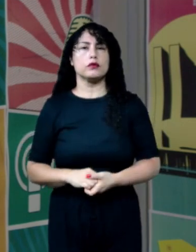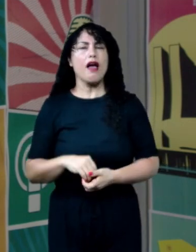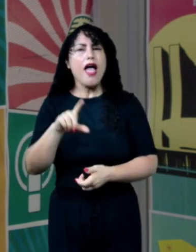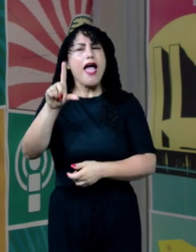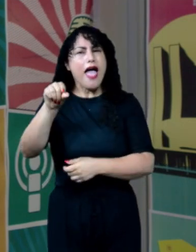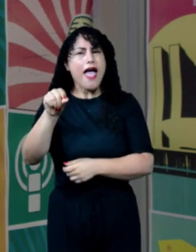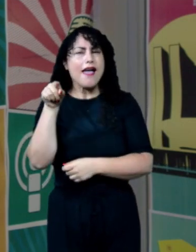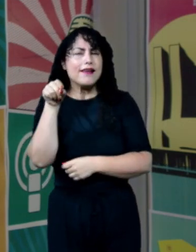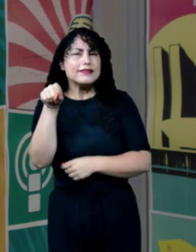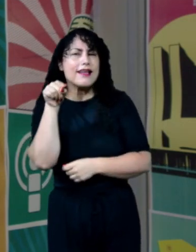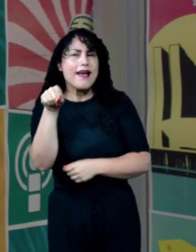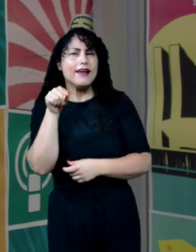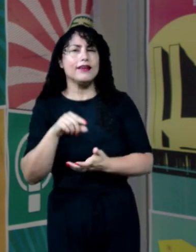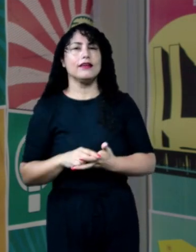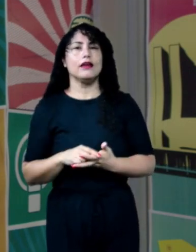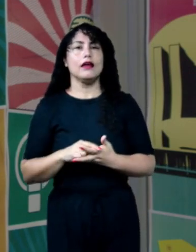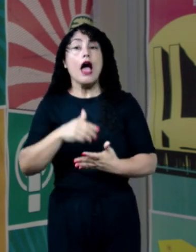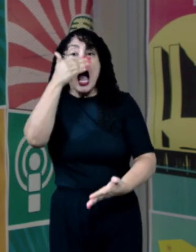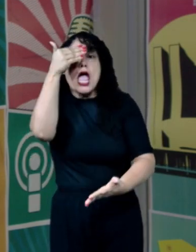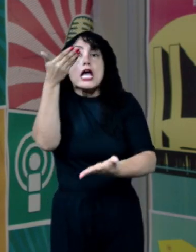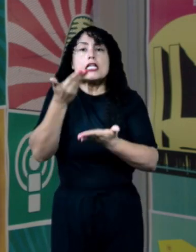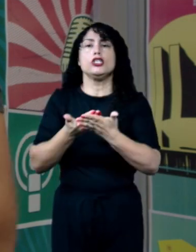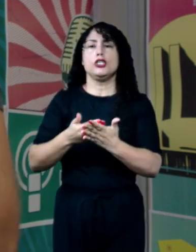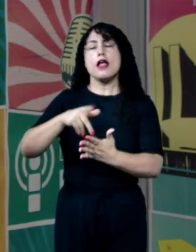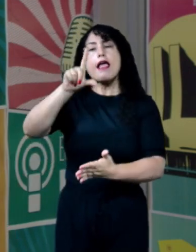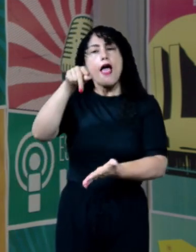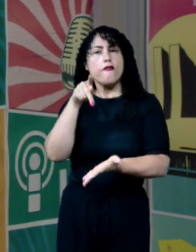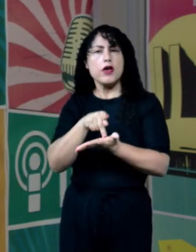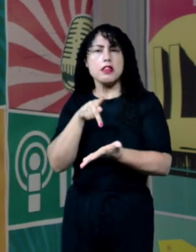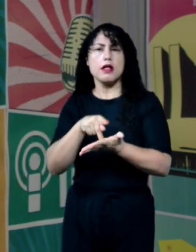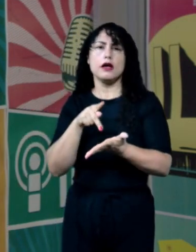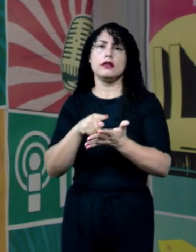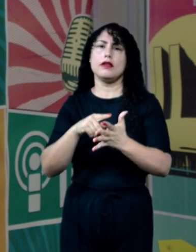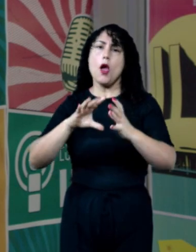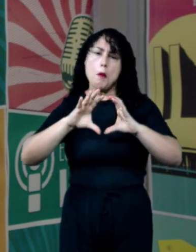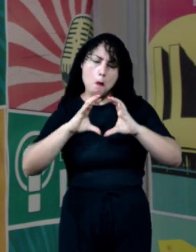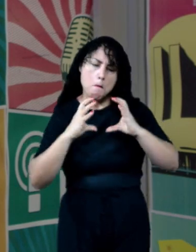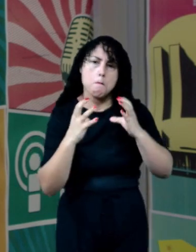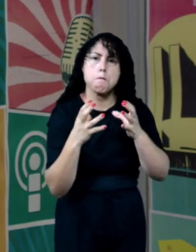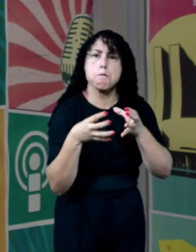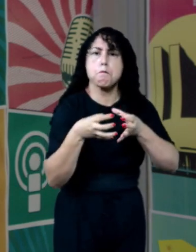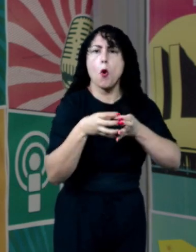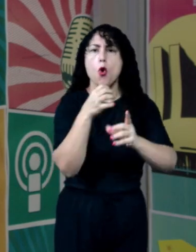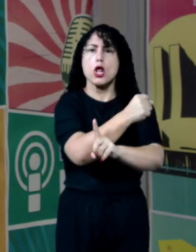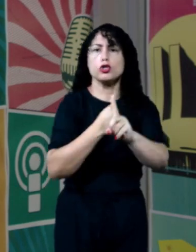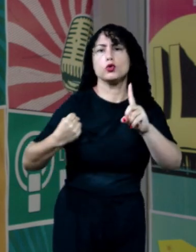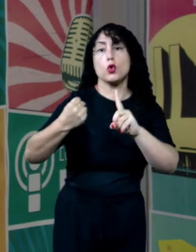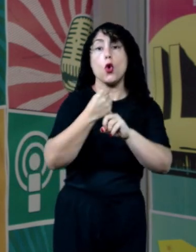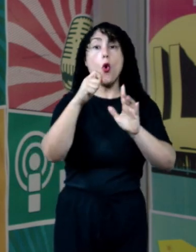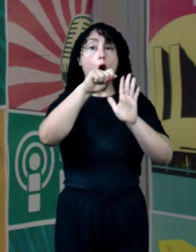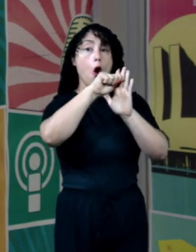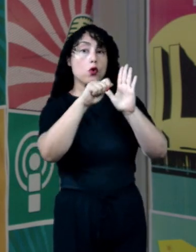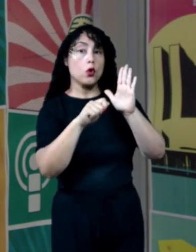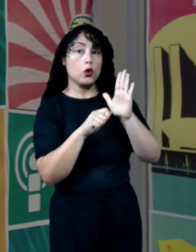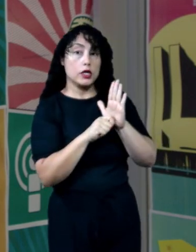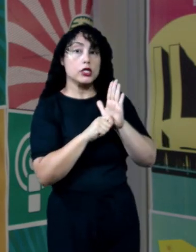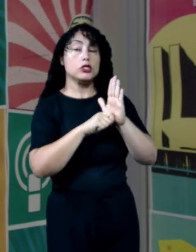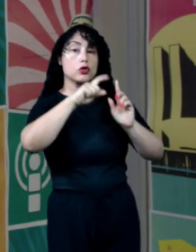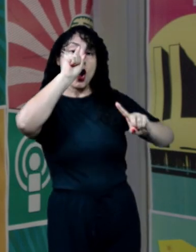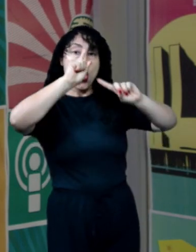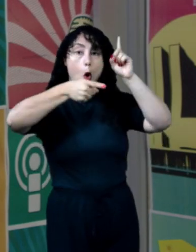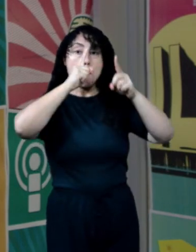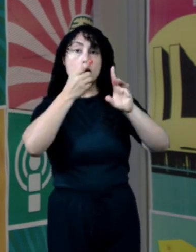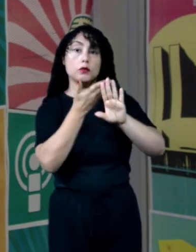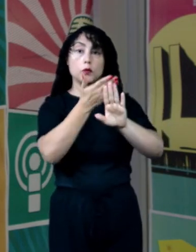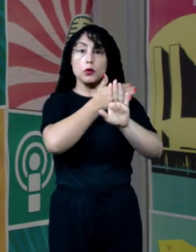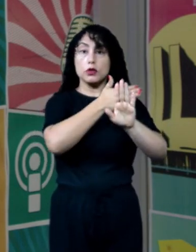é isso aí. E aí começa a acreditar que é verdade. Então, assim, é uma bolha social, né? Muitas vezes os algoritmos, que são os comandos por